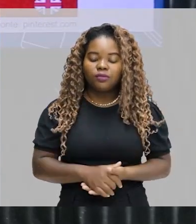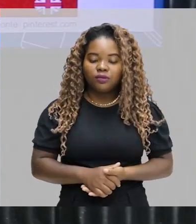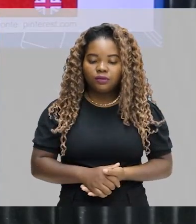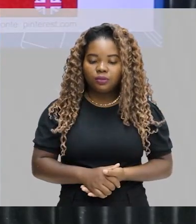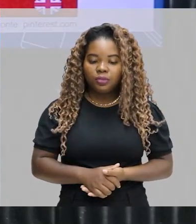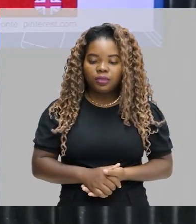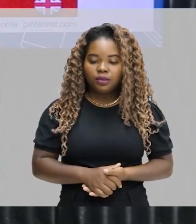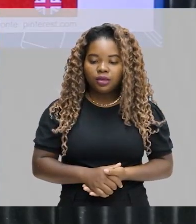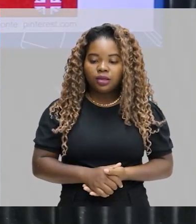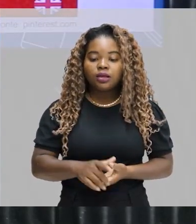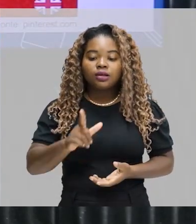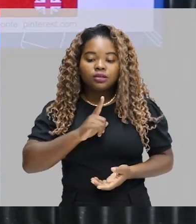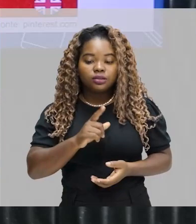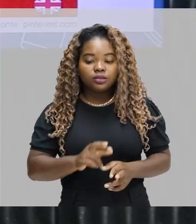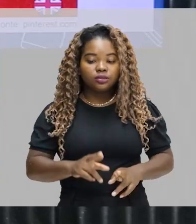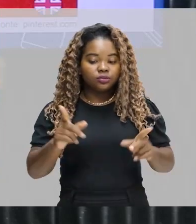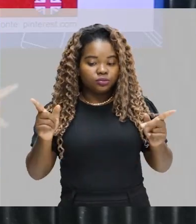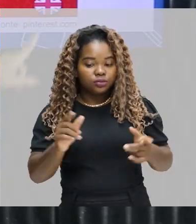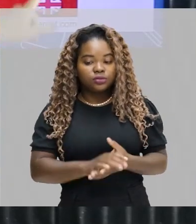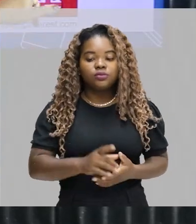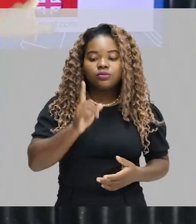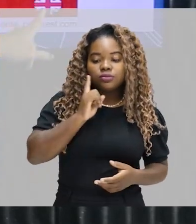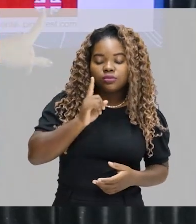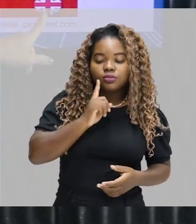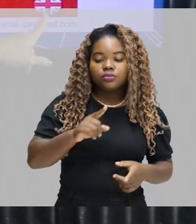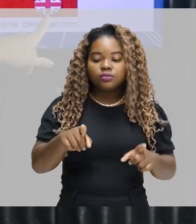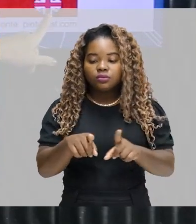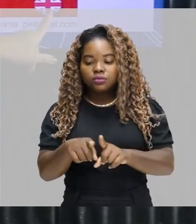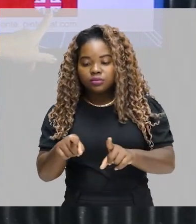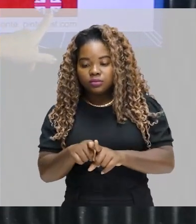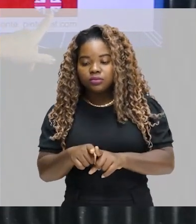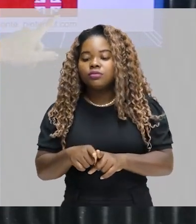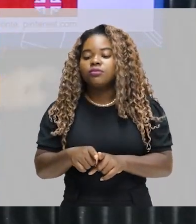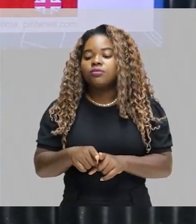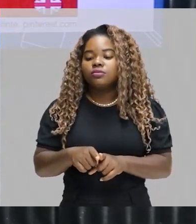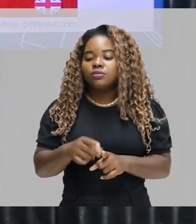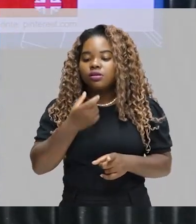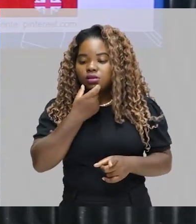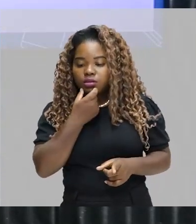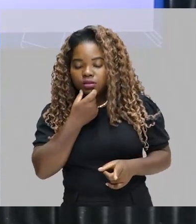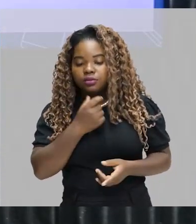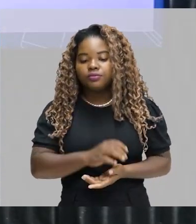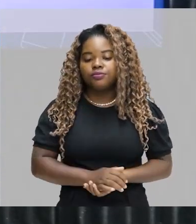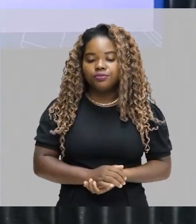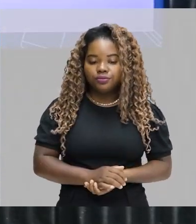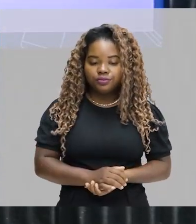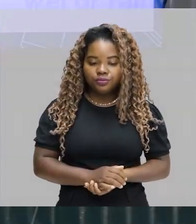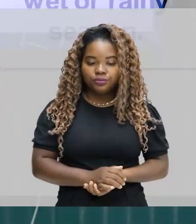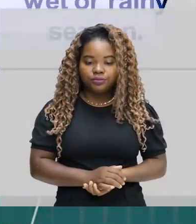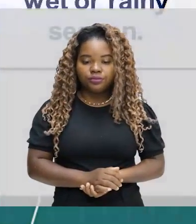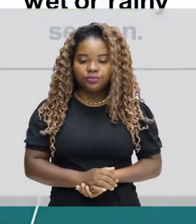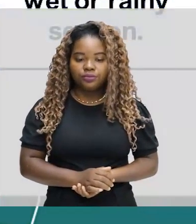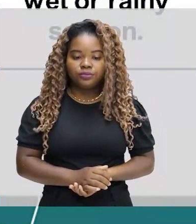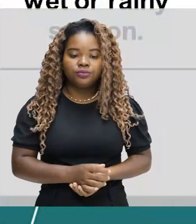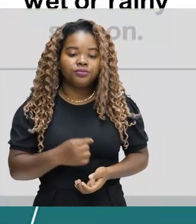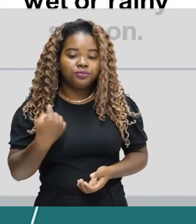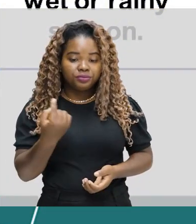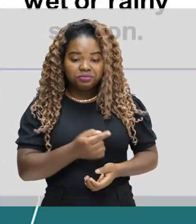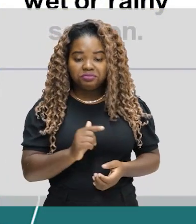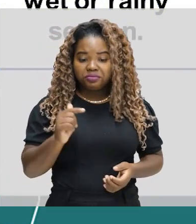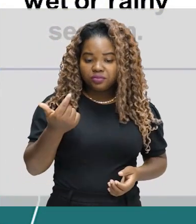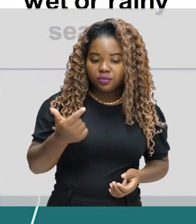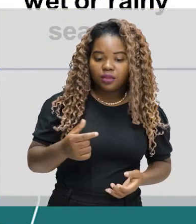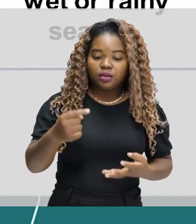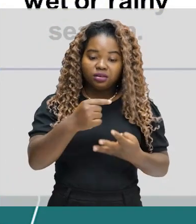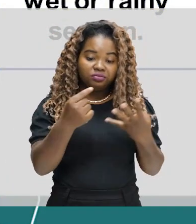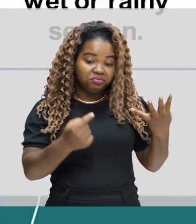é como os americanos chamam outono. Autumn é como os britânicos chamam. E para nós que não temos